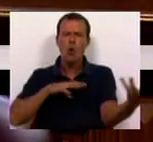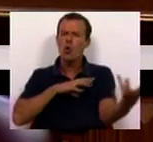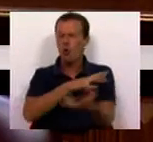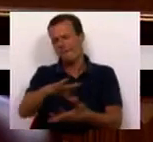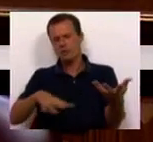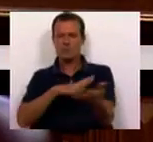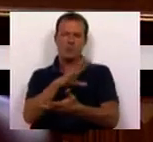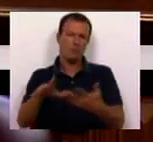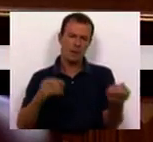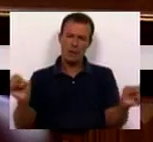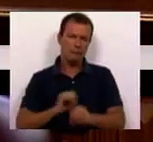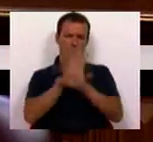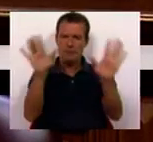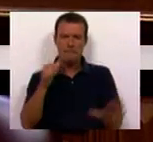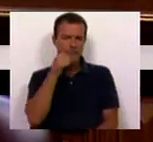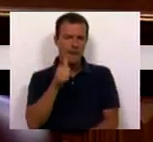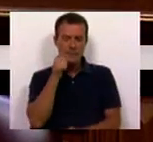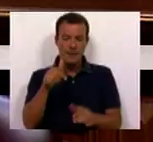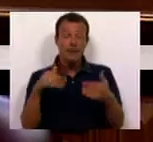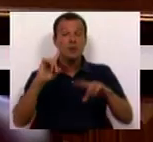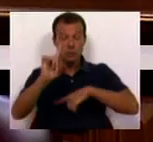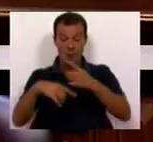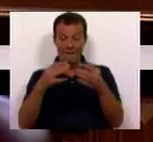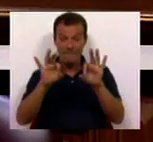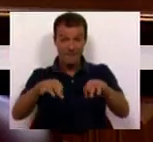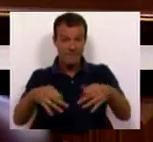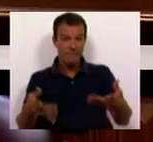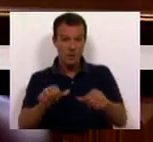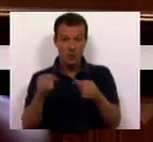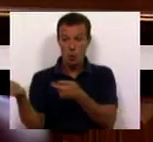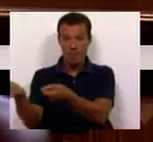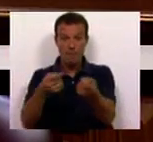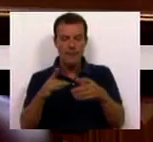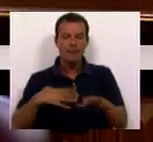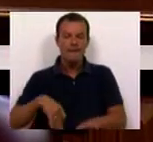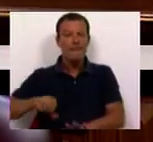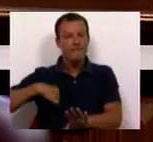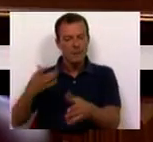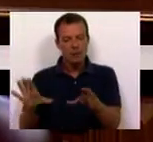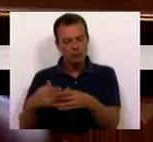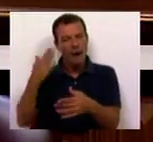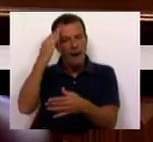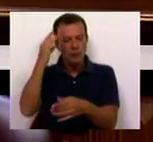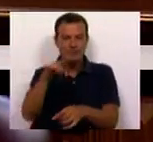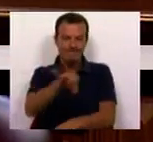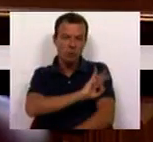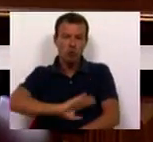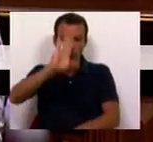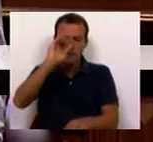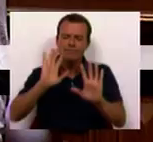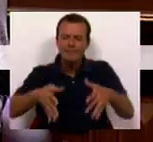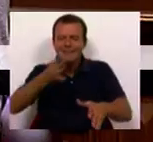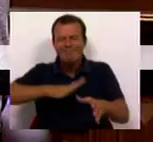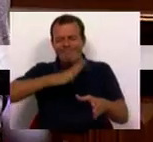não está esclarecida. E, por isso, findo este debate, os Verdes consideram que o Sr. Ministro ainda deve explicação sobre